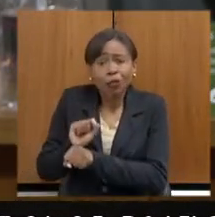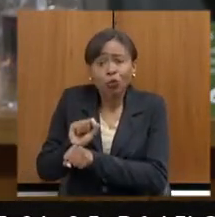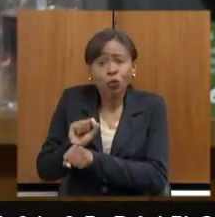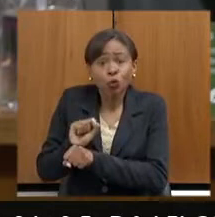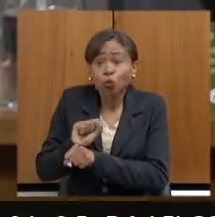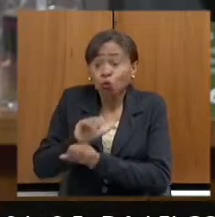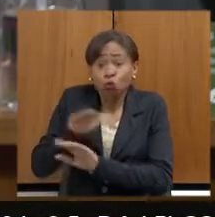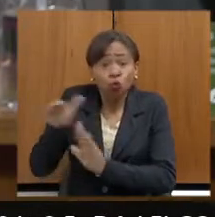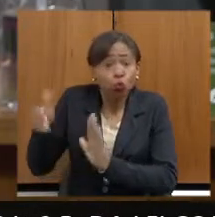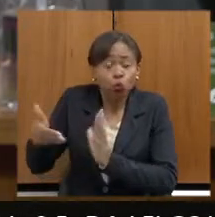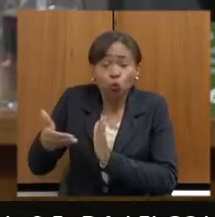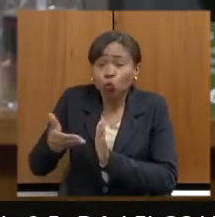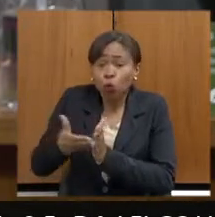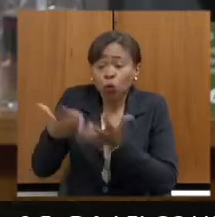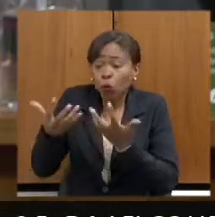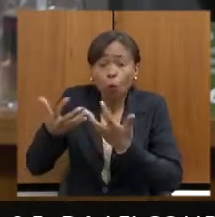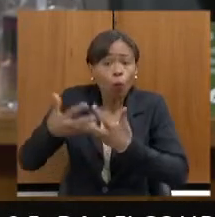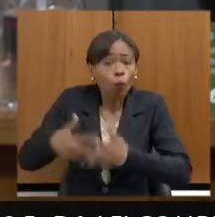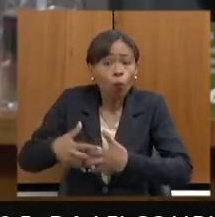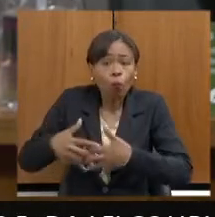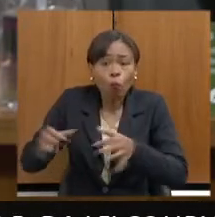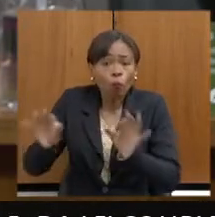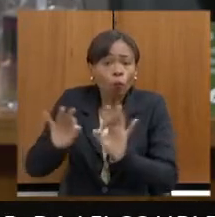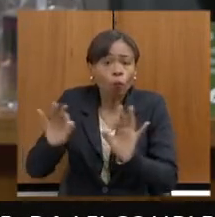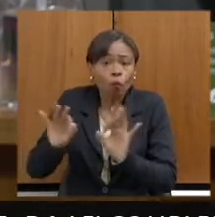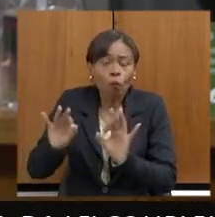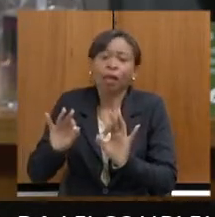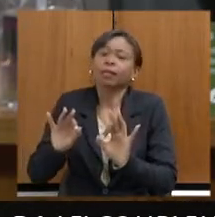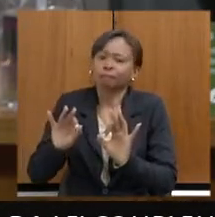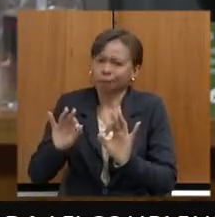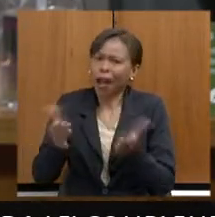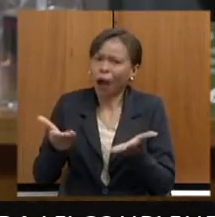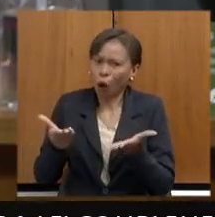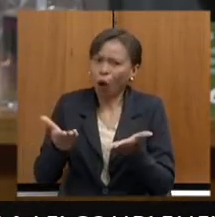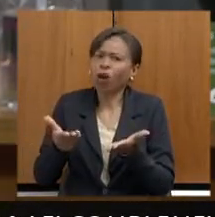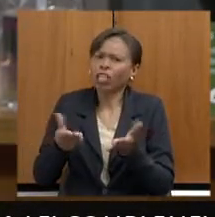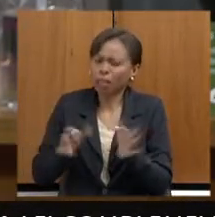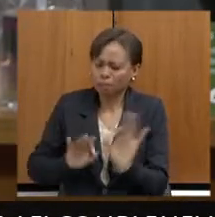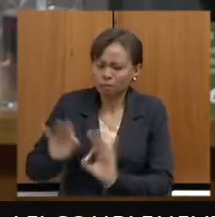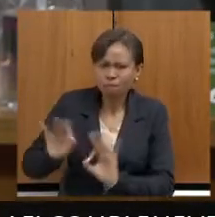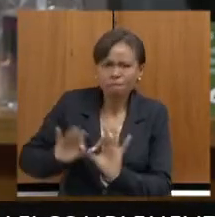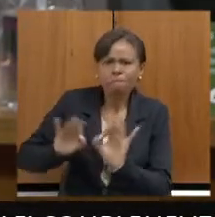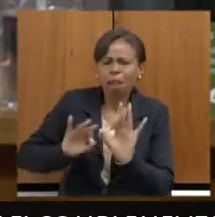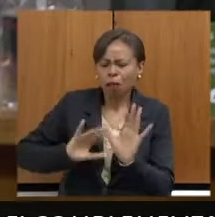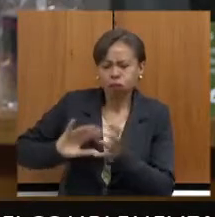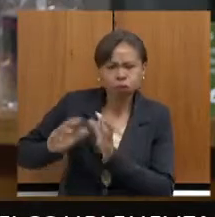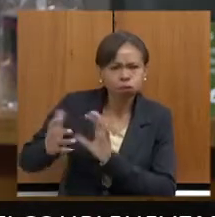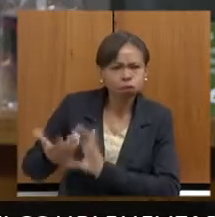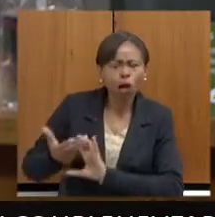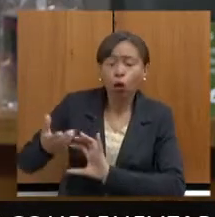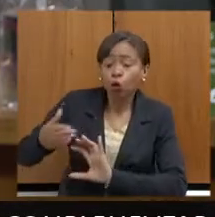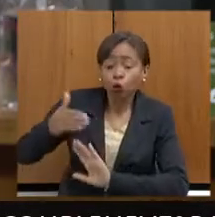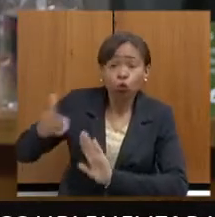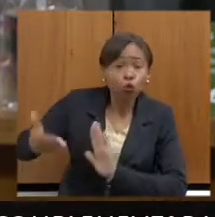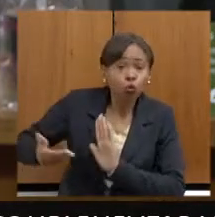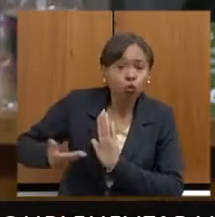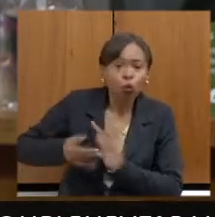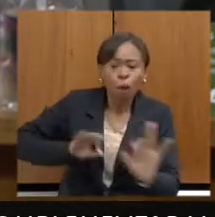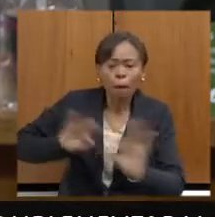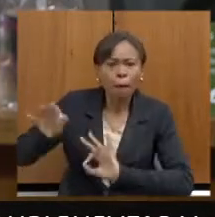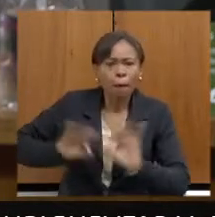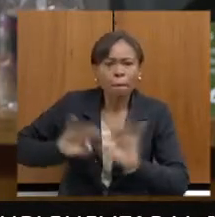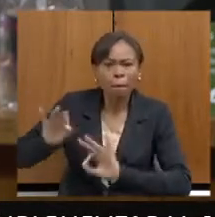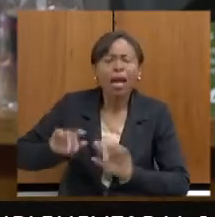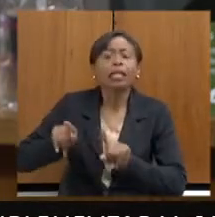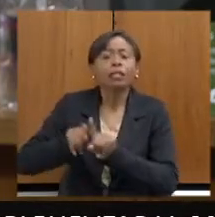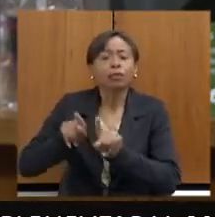verdadeiro canteiro de obras parado e nós estamos terminando tudo tão 40 novos leitos de CTI o novo bloco cirúrgico a maternidade